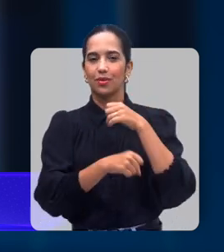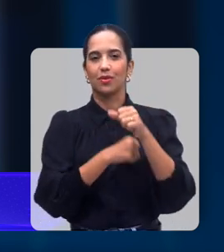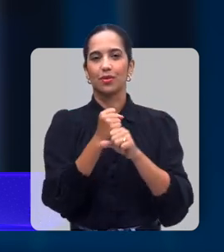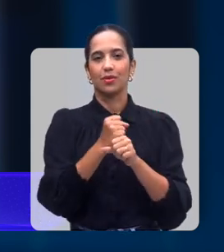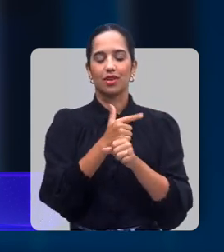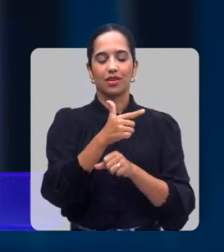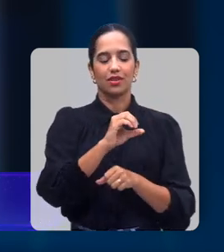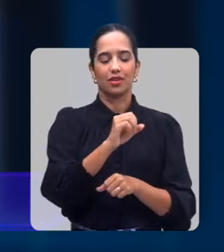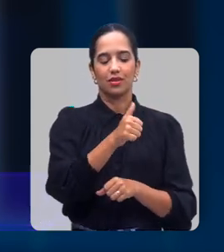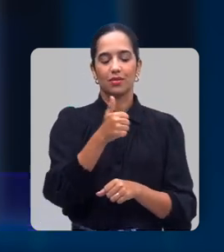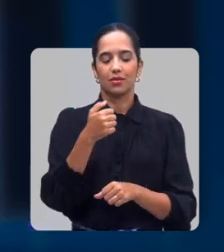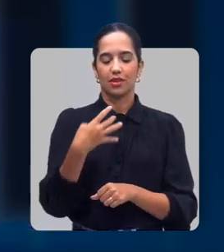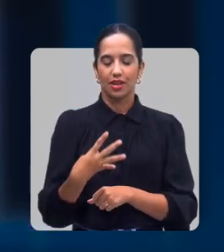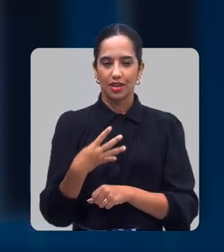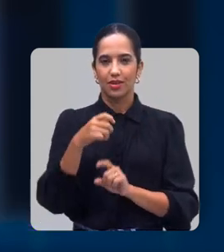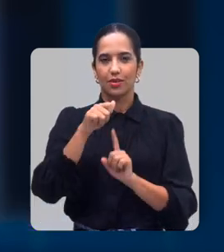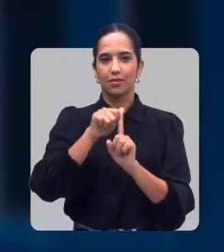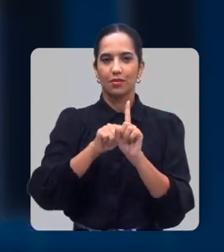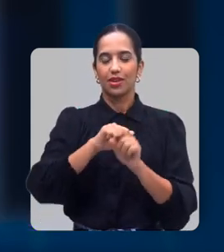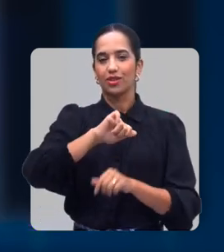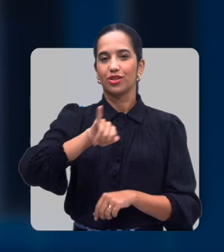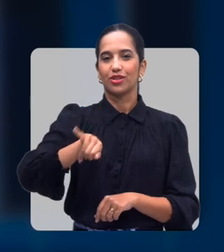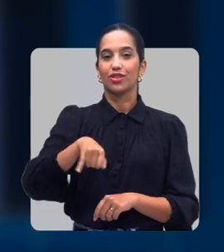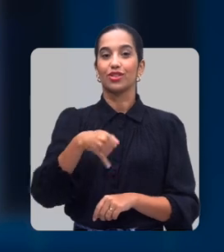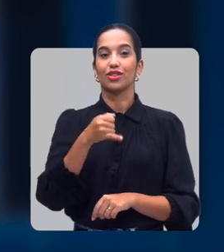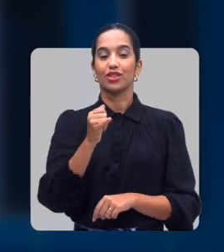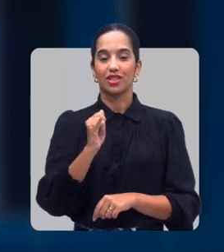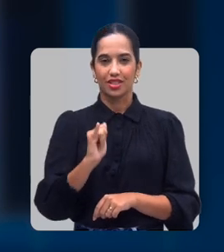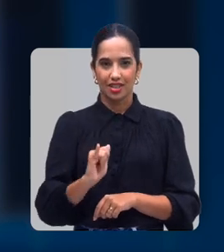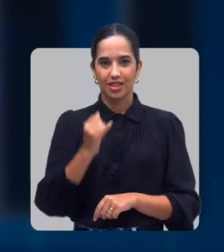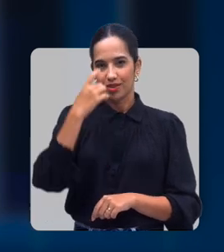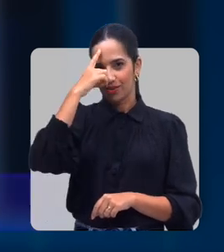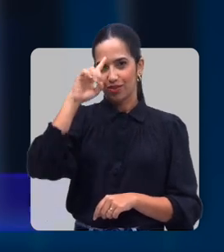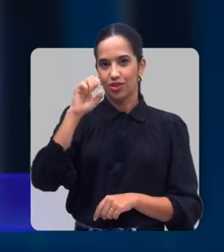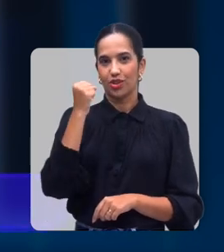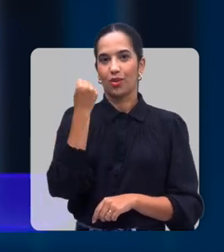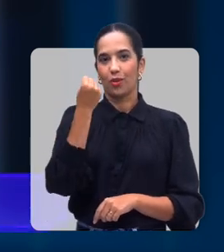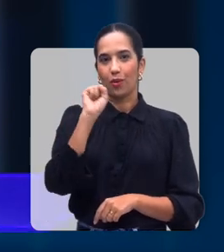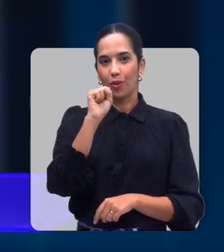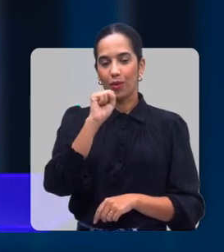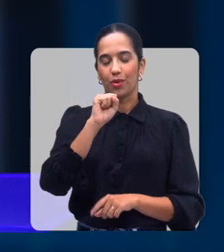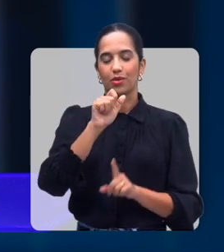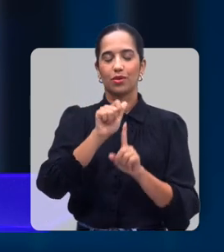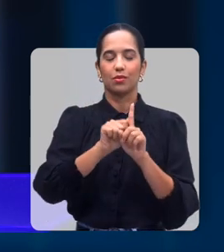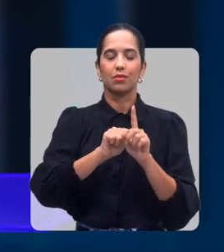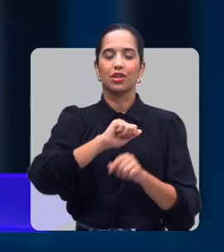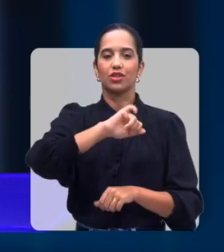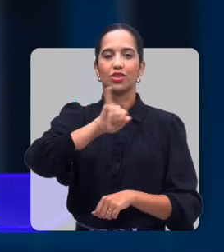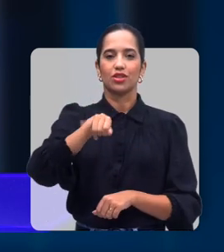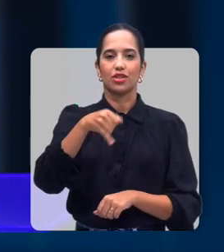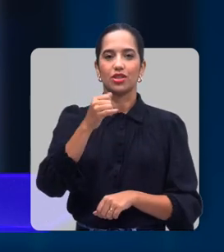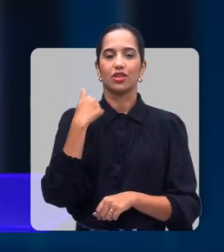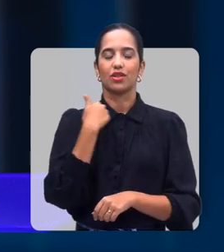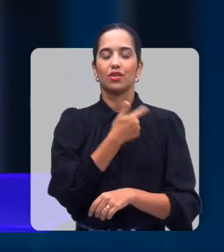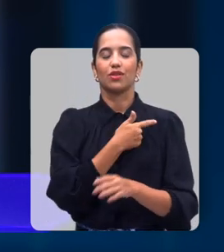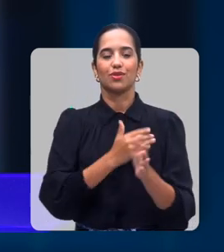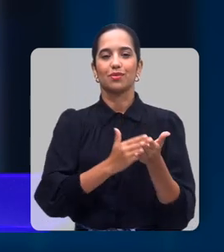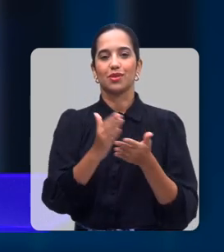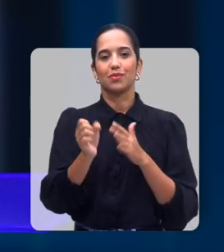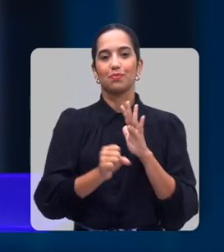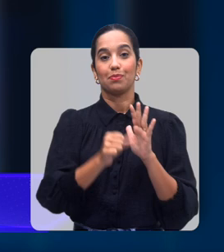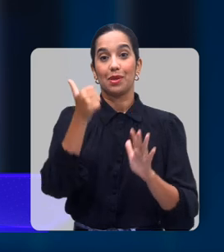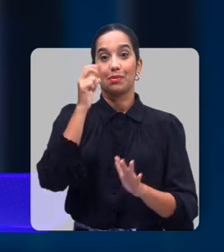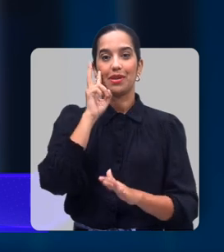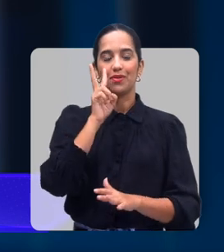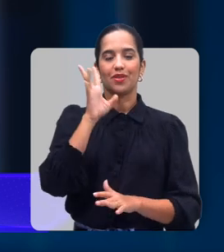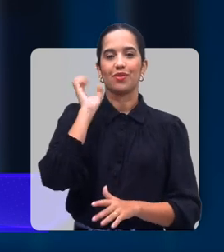2014, mais precisamente no mês de janeiro, dia 8 de janeiro, nós iniciamos o primeiro